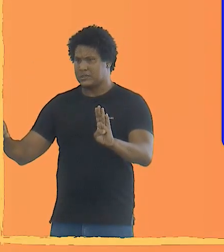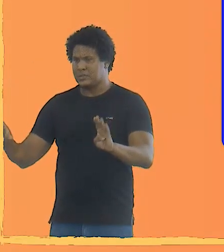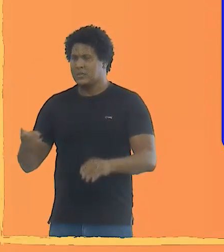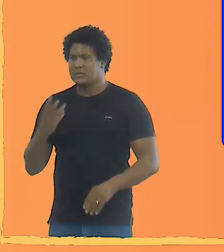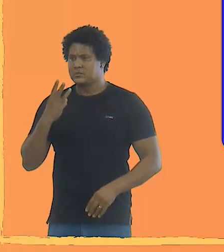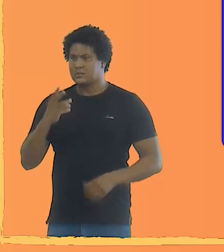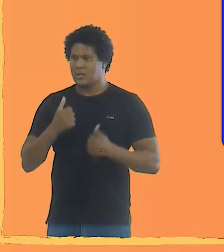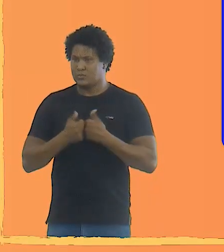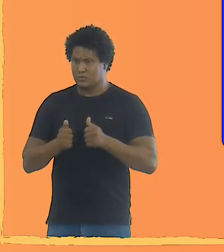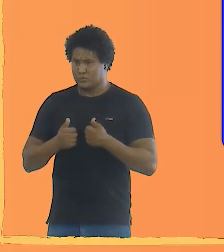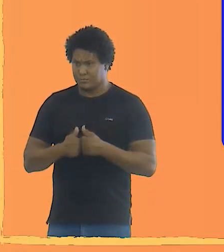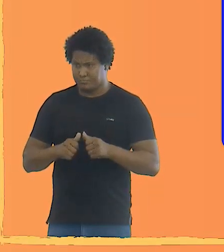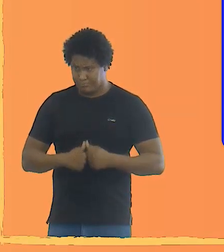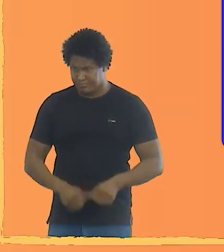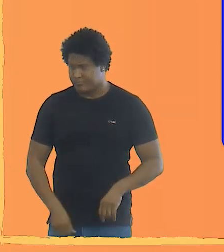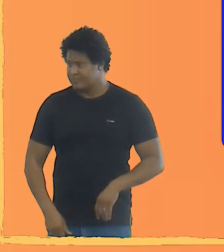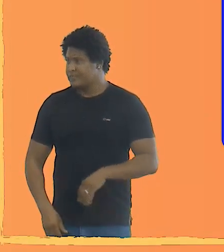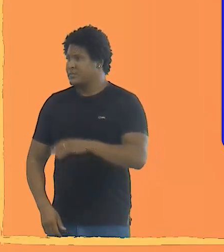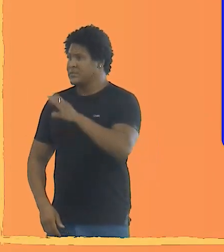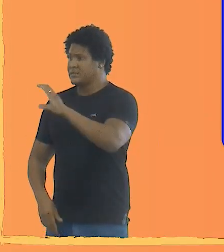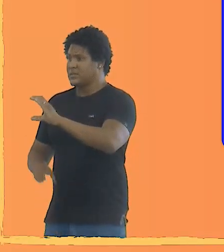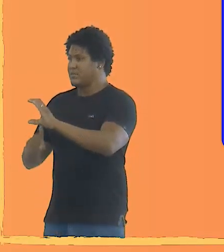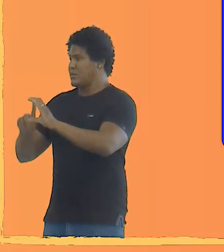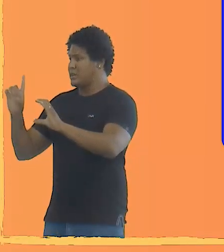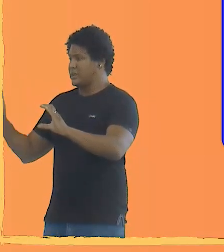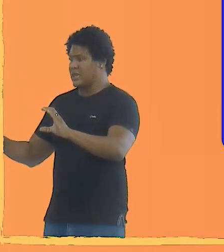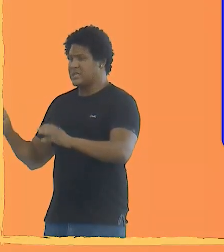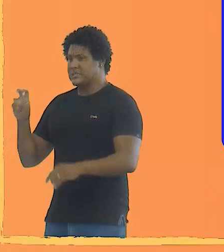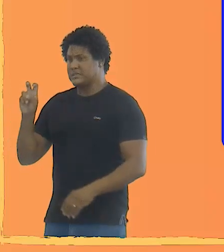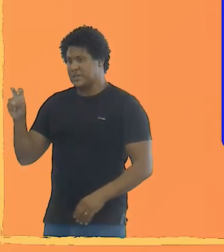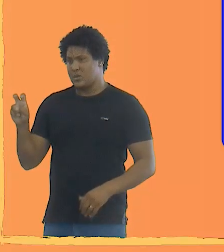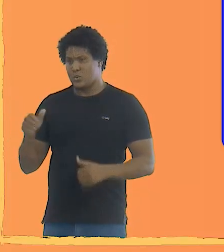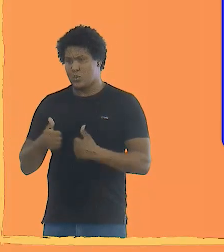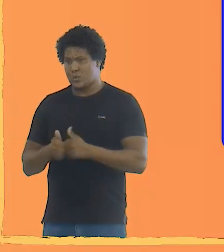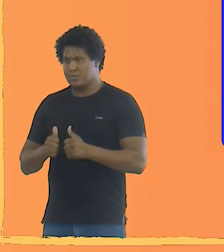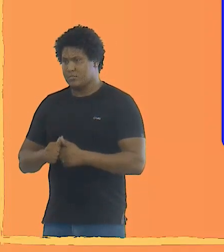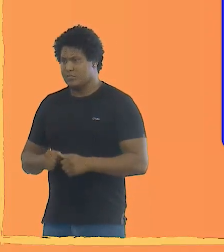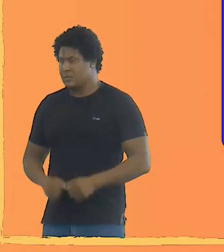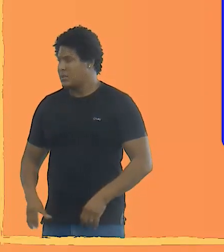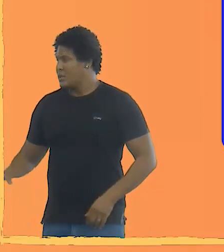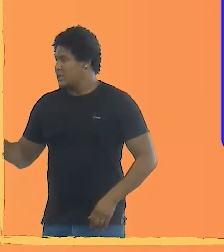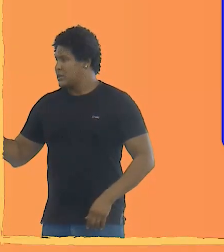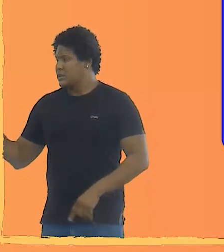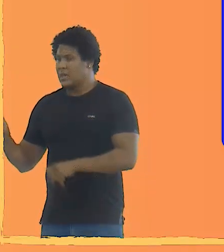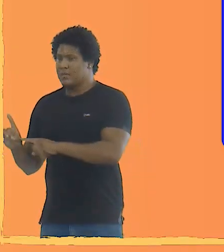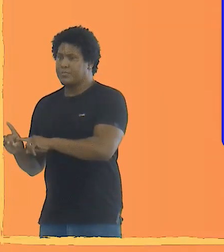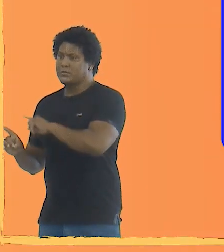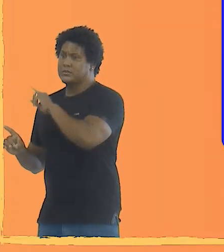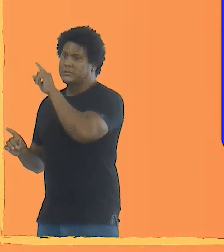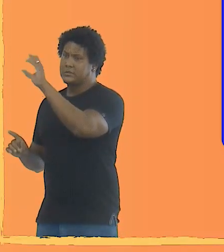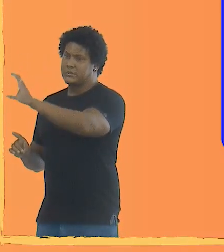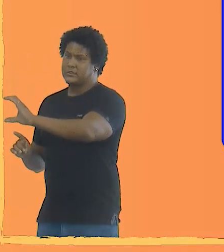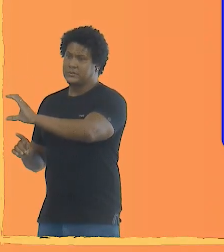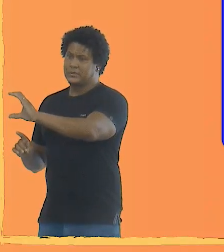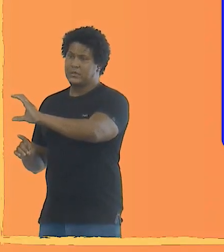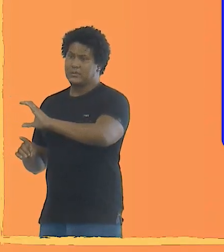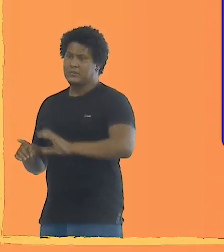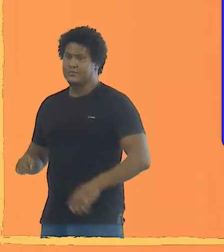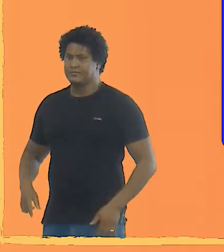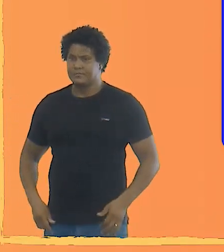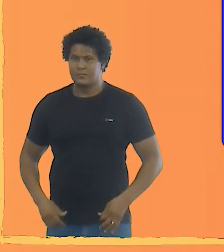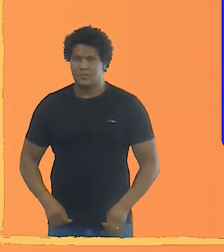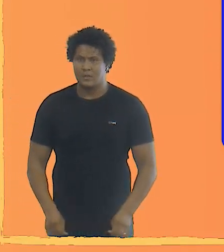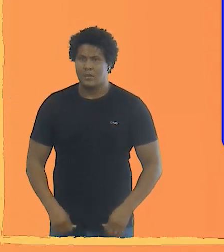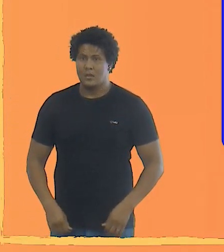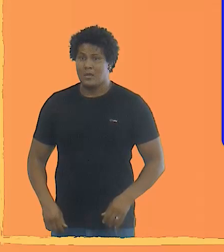o D, 5 linhas. Do terminal D para o C, 2 linhas. Não há linha direta entre os